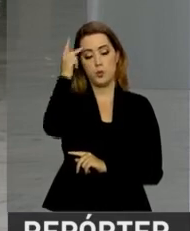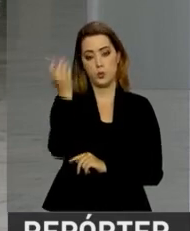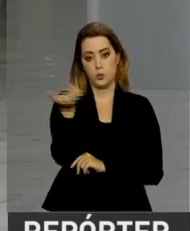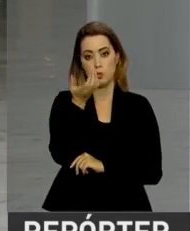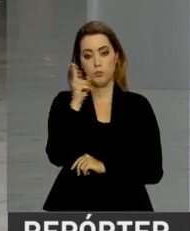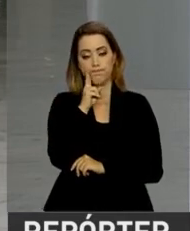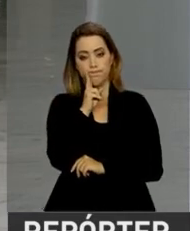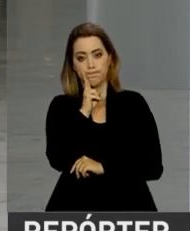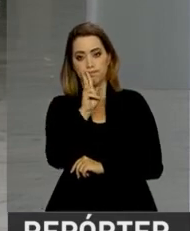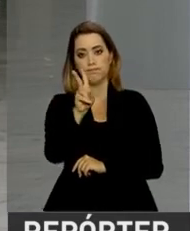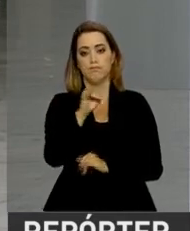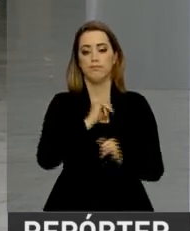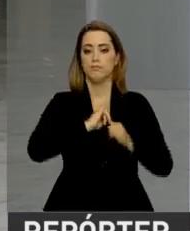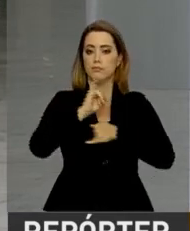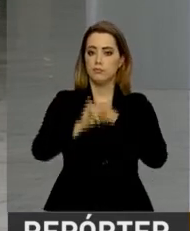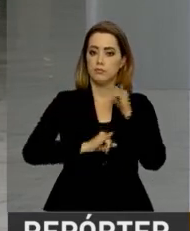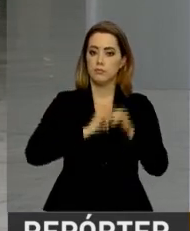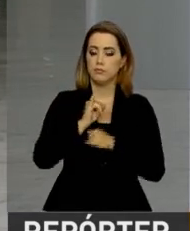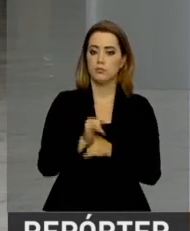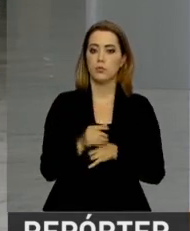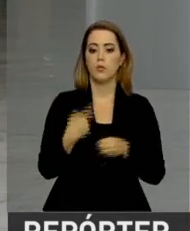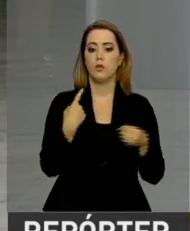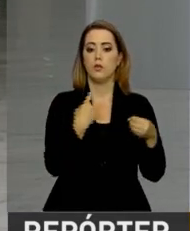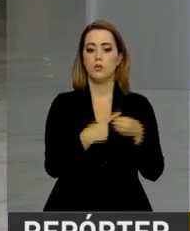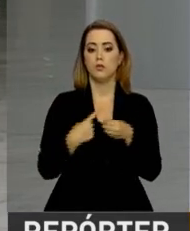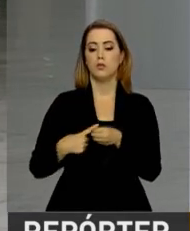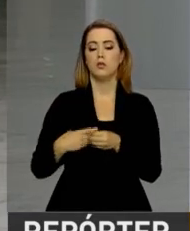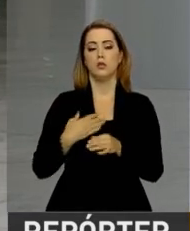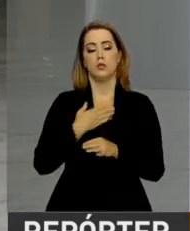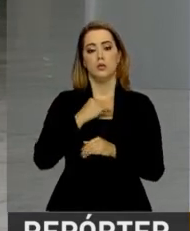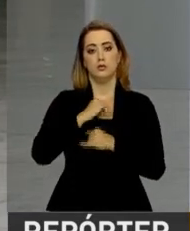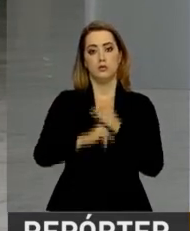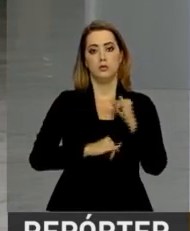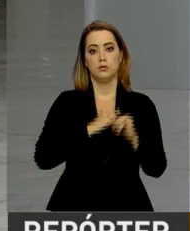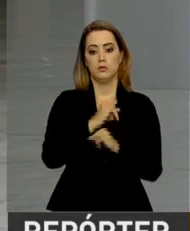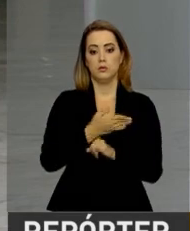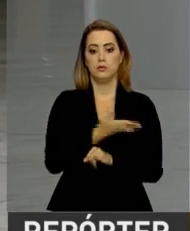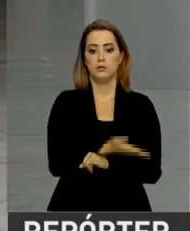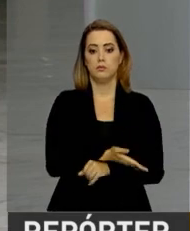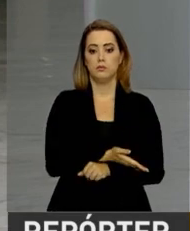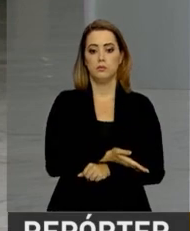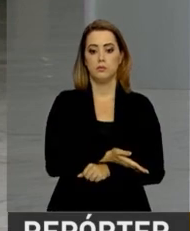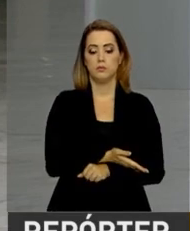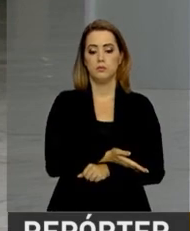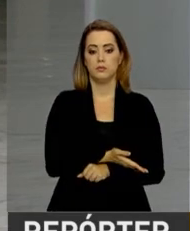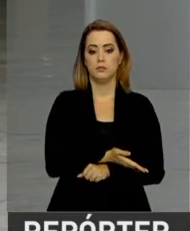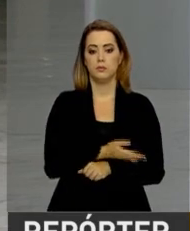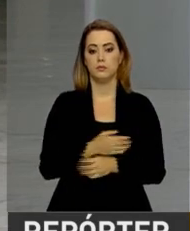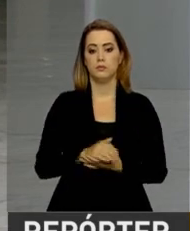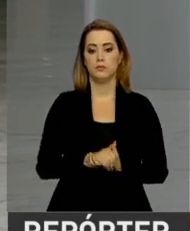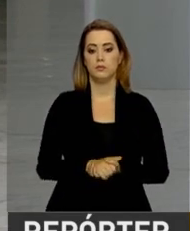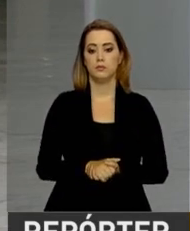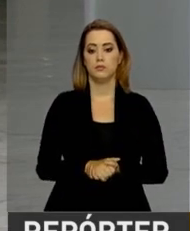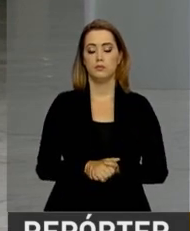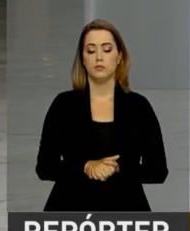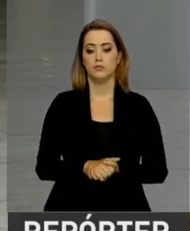em olhar esta página na rede mundial de computadores o endereço é mercado de trabalho ponto